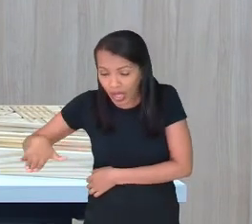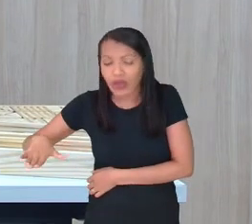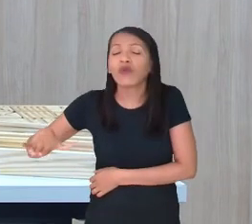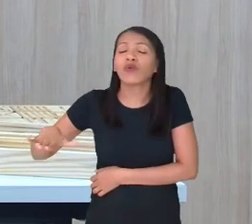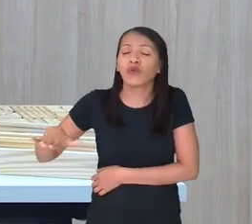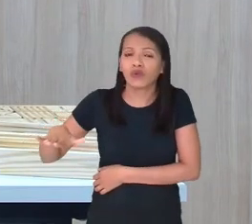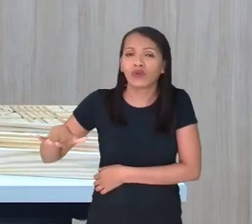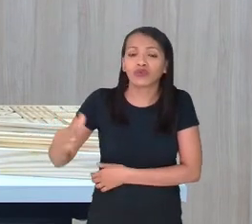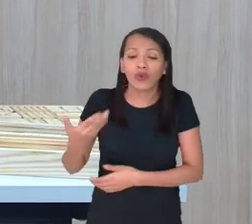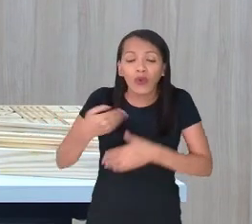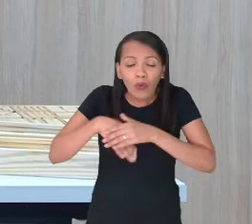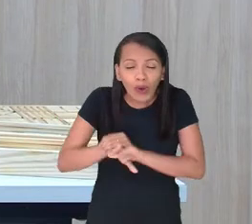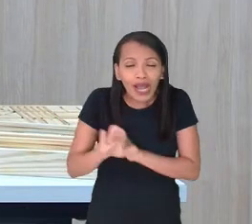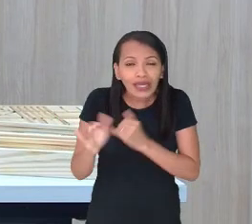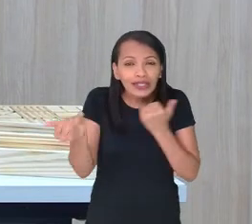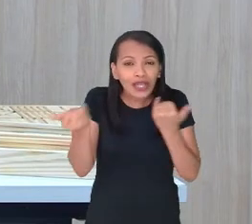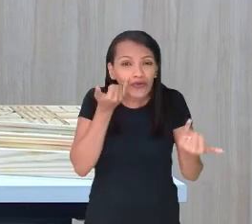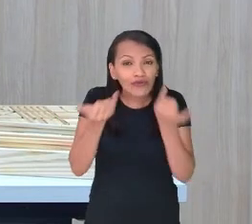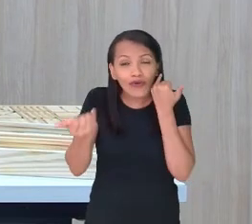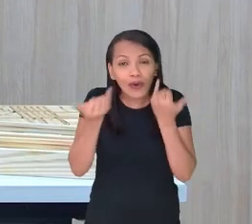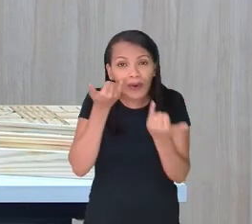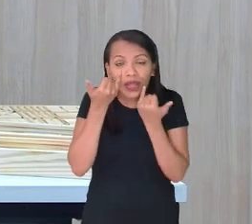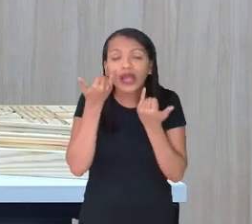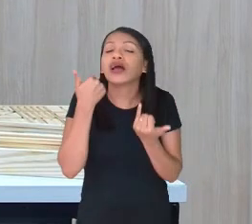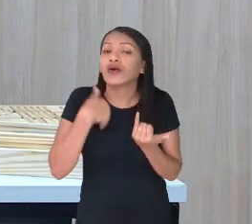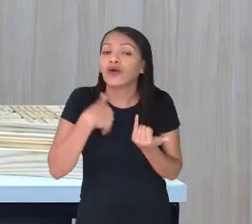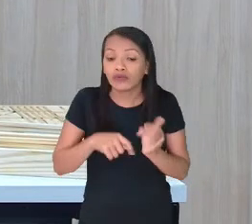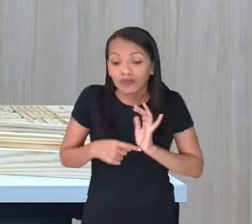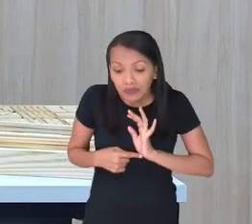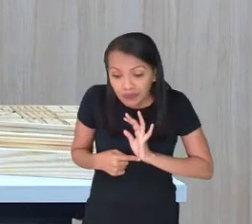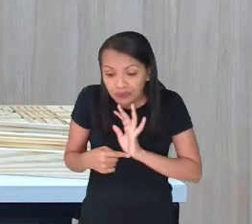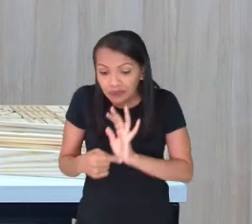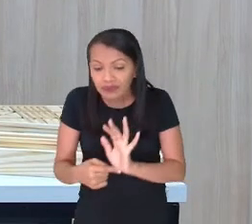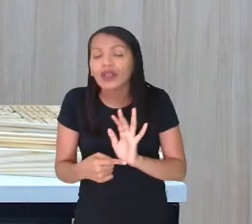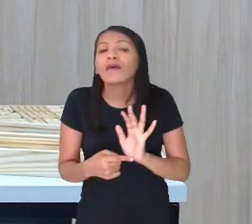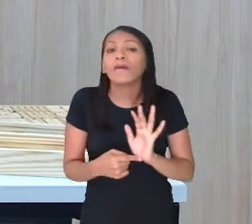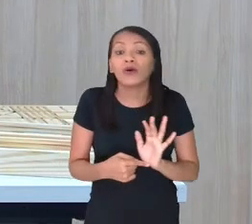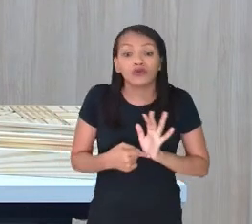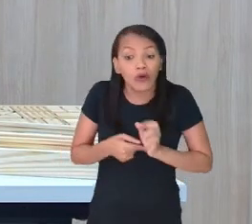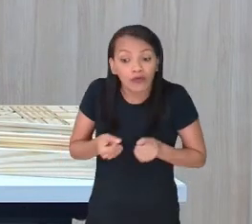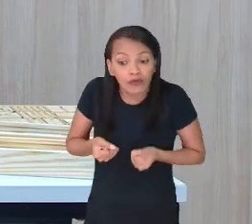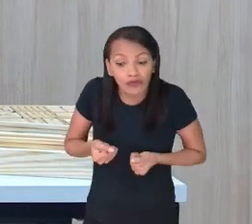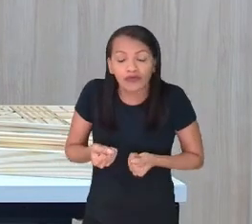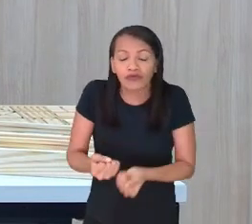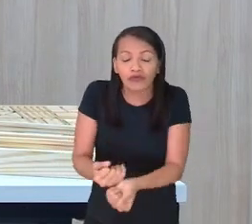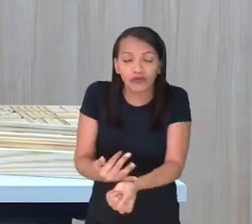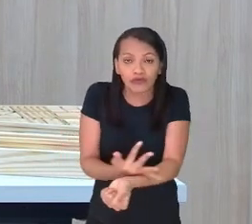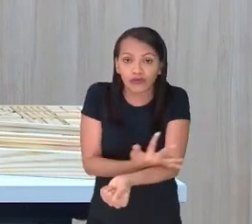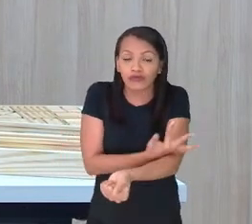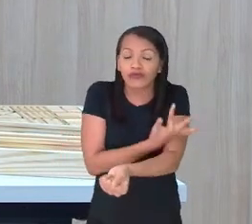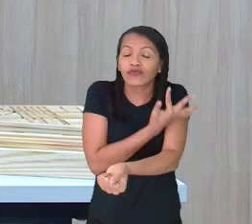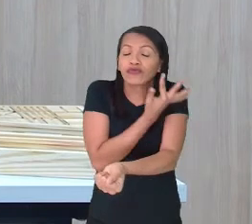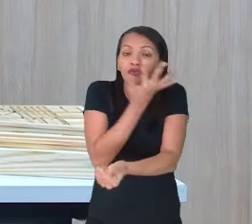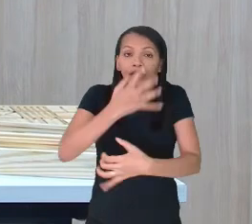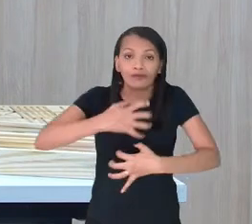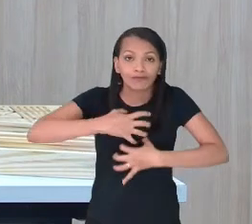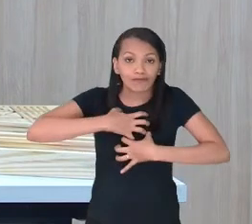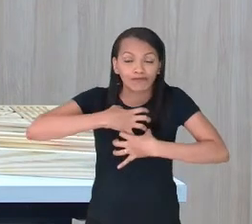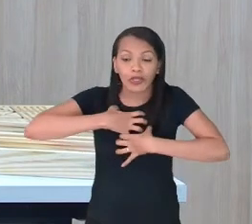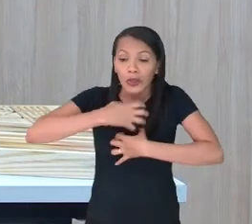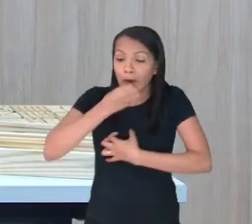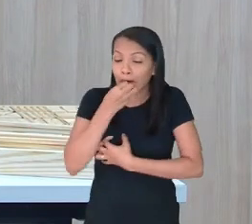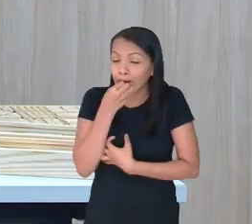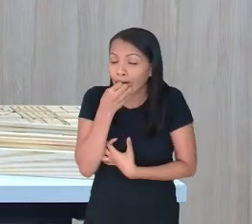guarde essa determinada informação, eu vou passar para ele carregada de sentimento, carregadas de